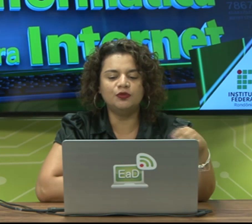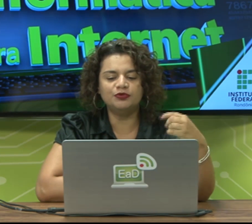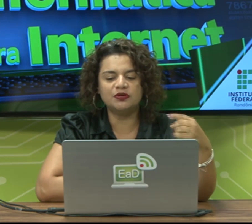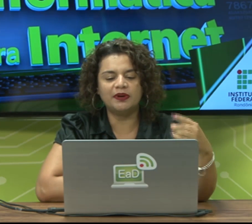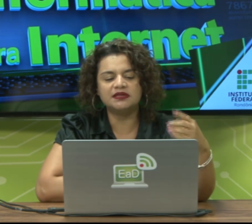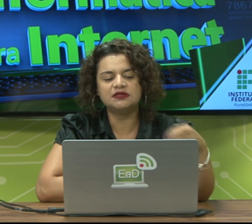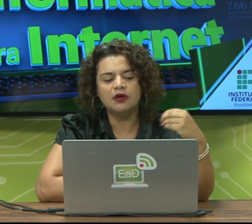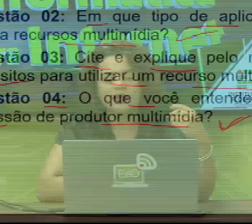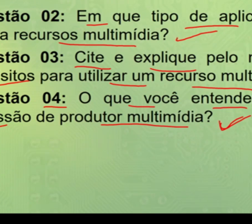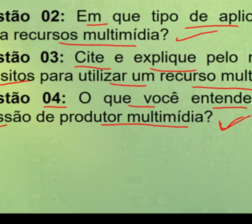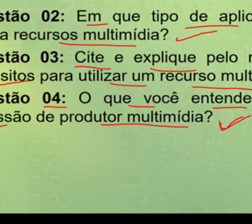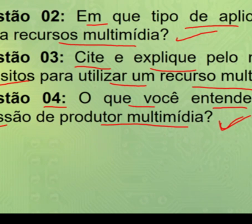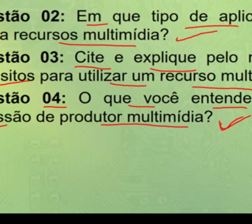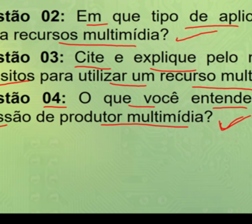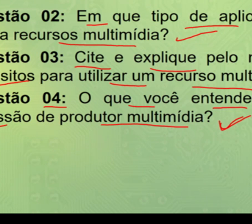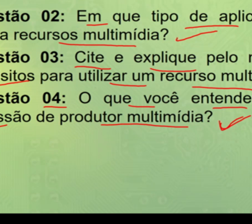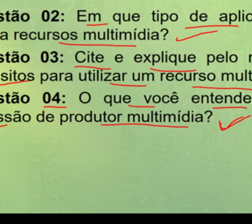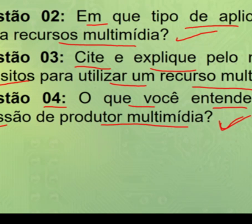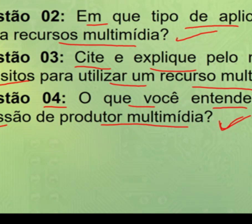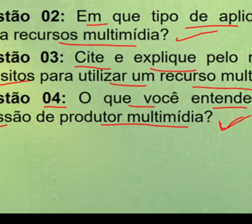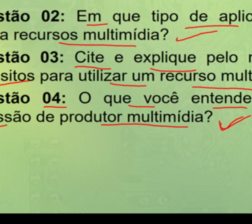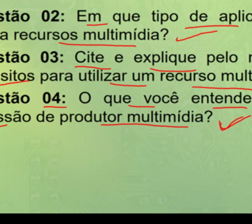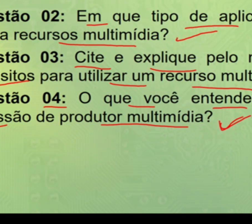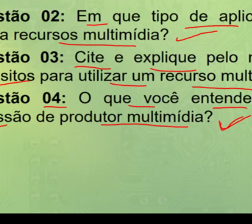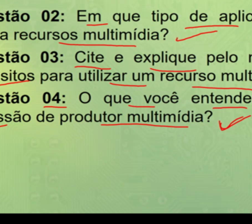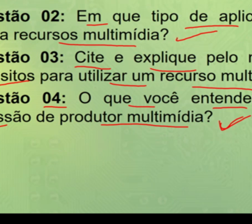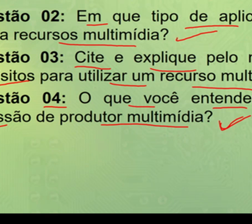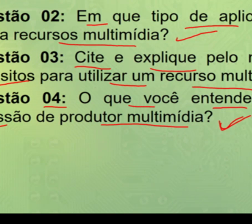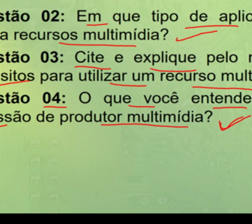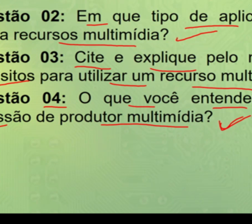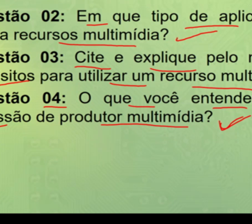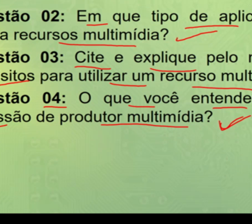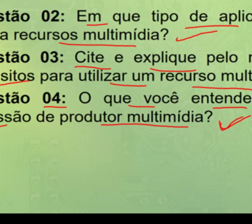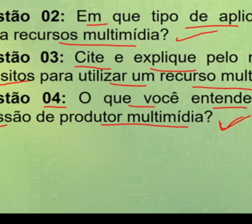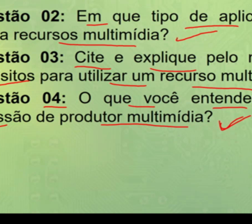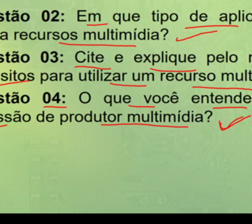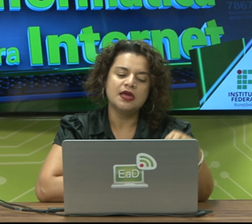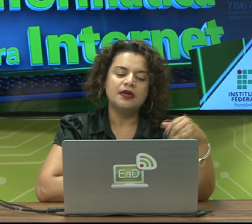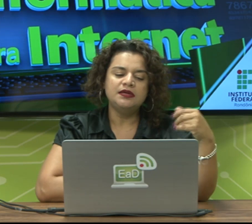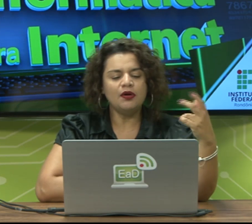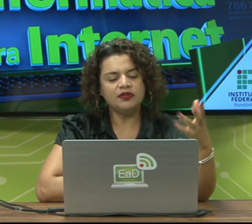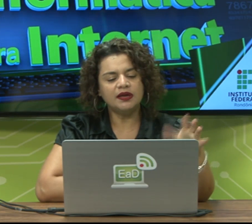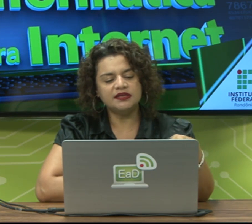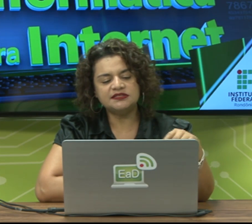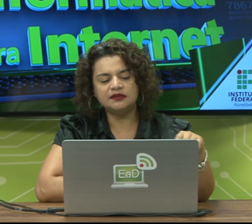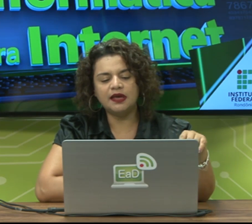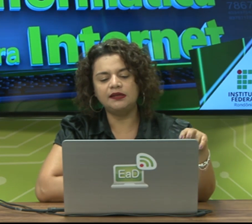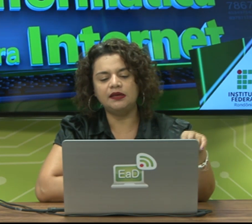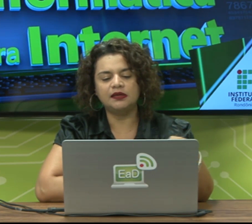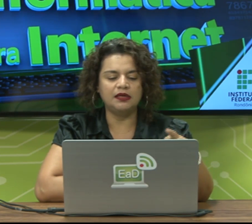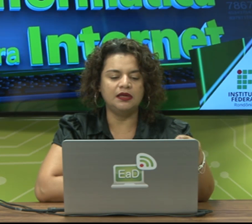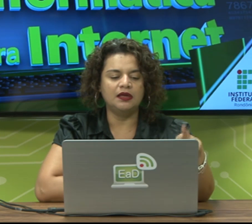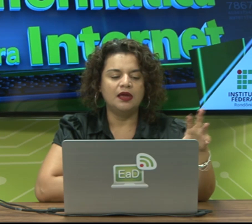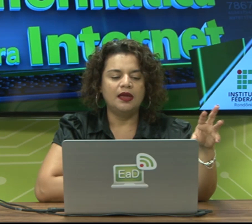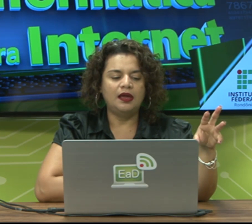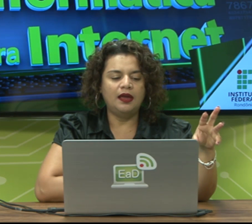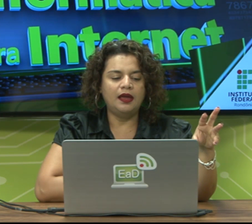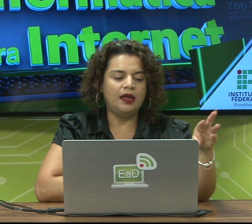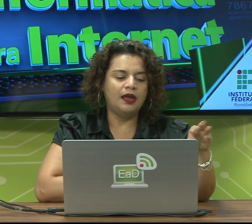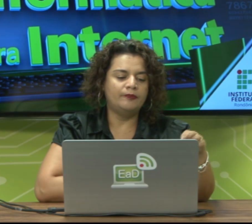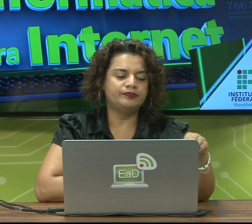em que tipo de aplicação você usaria? As respostas estão corretas e eu ainda acrescentaria que